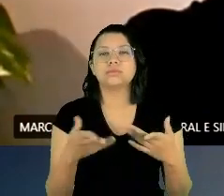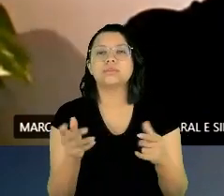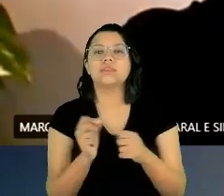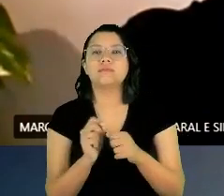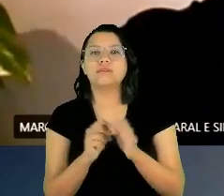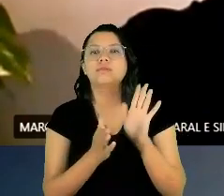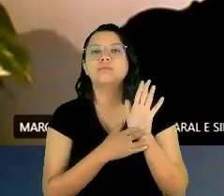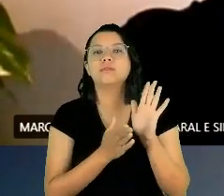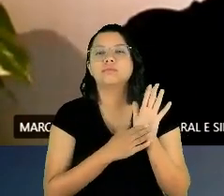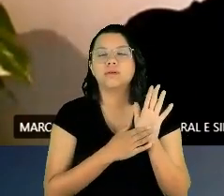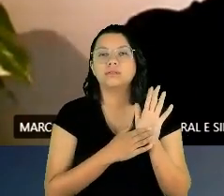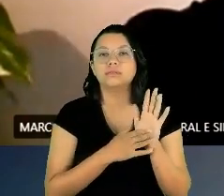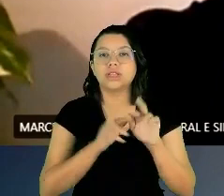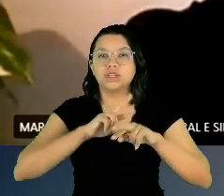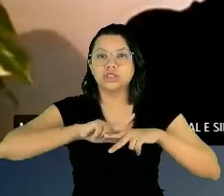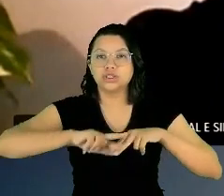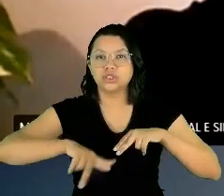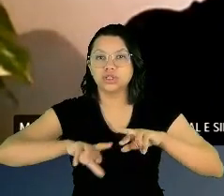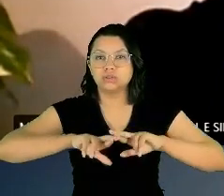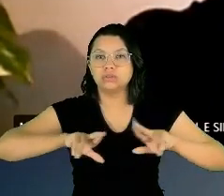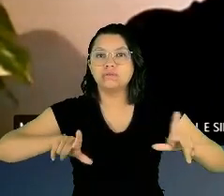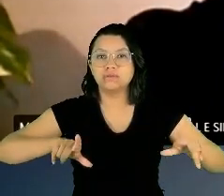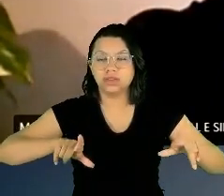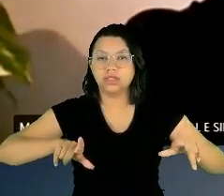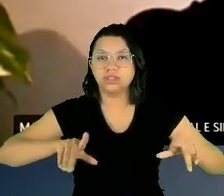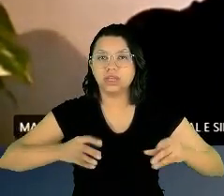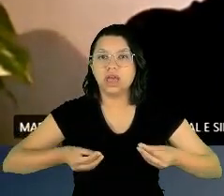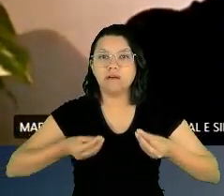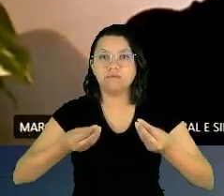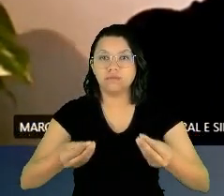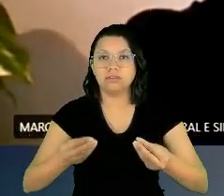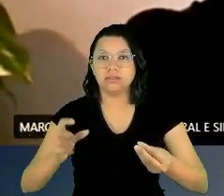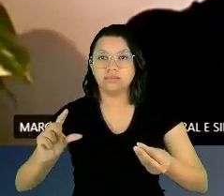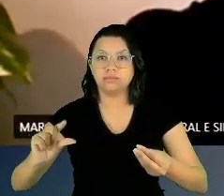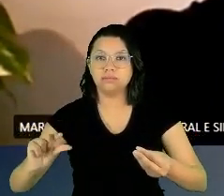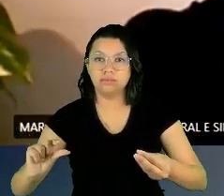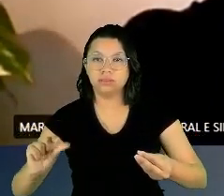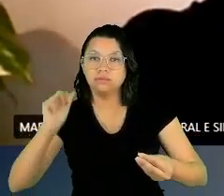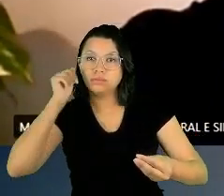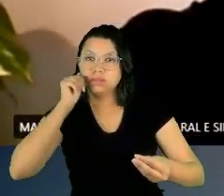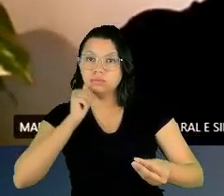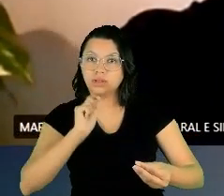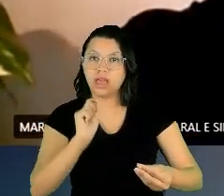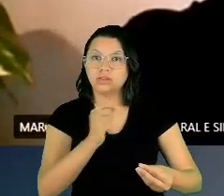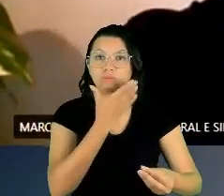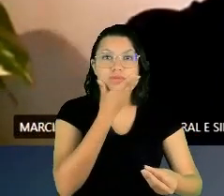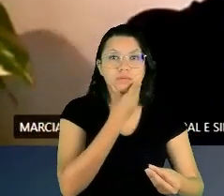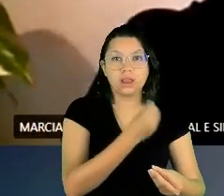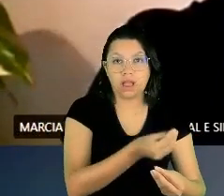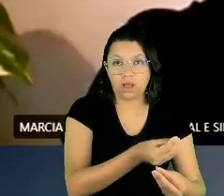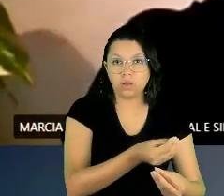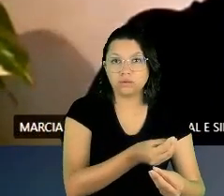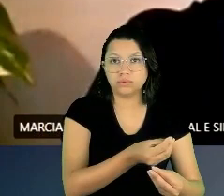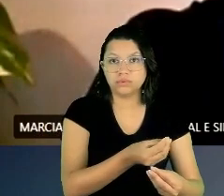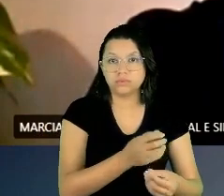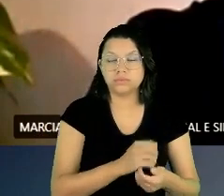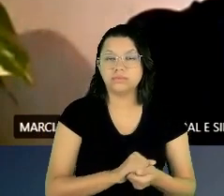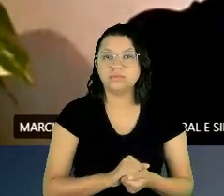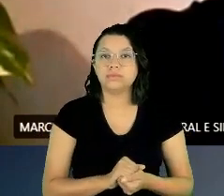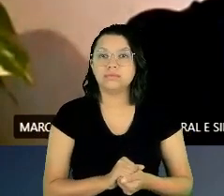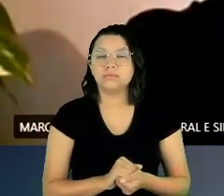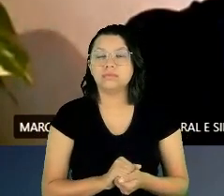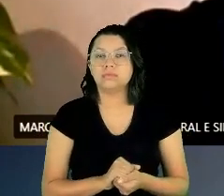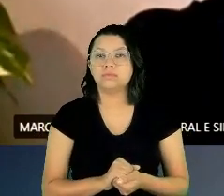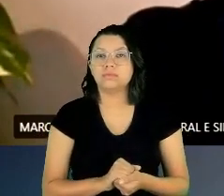quando é feita proposta para gêneros diferentes, é ofertado menos para as mulheres do que para homens